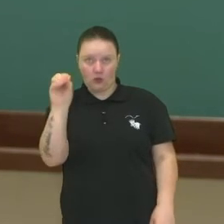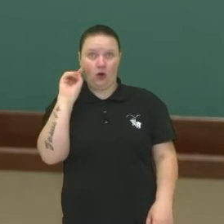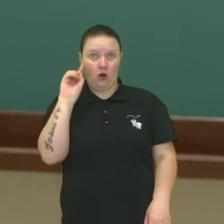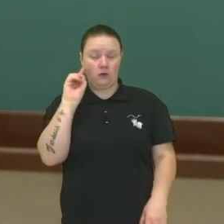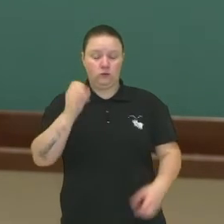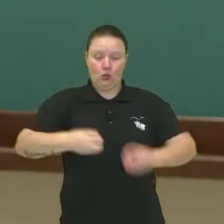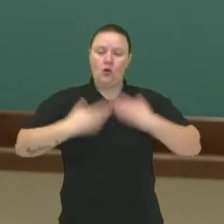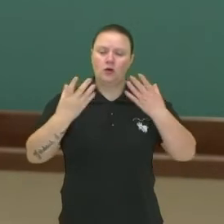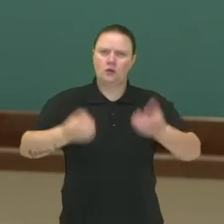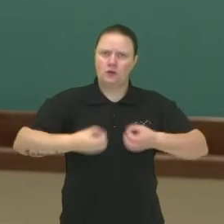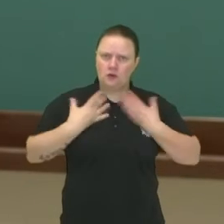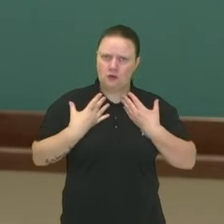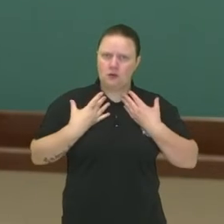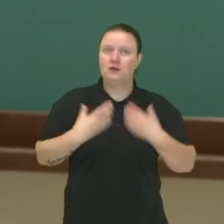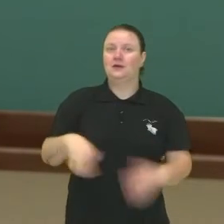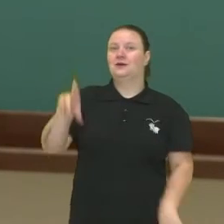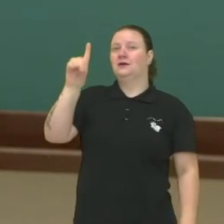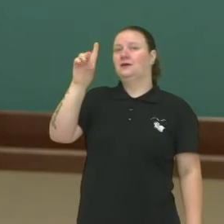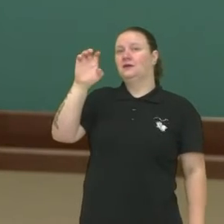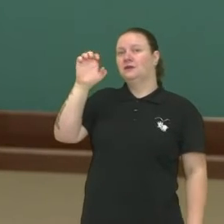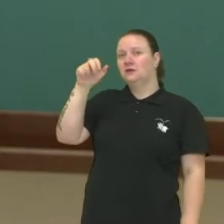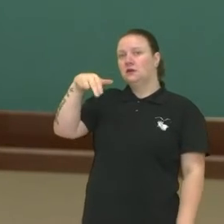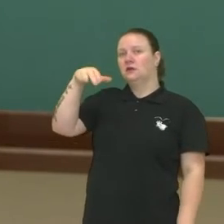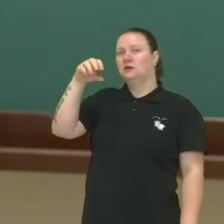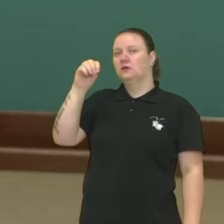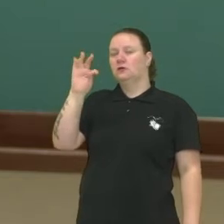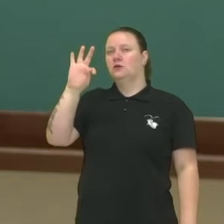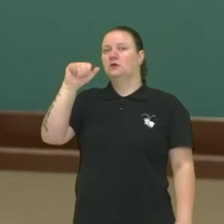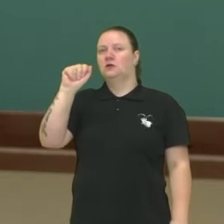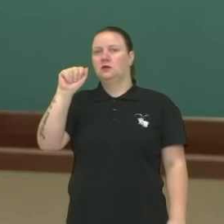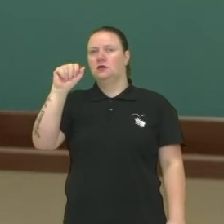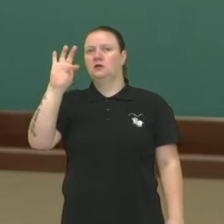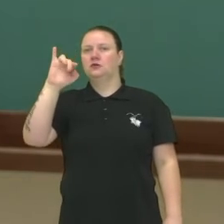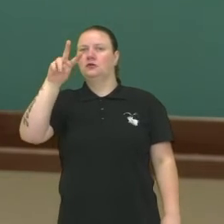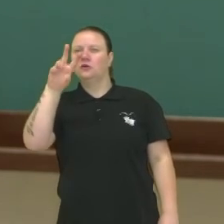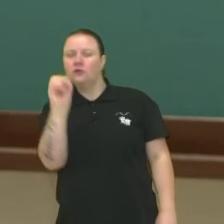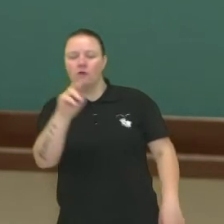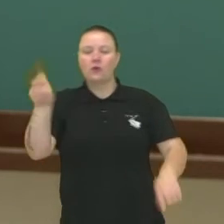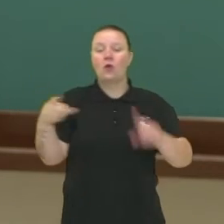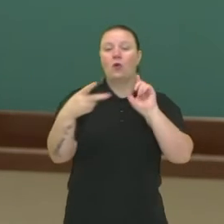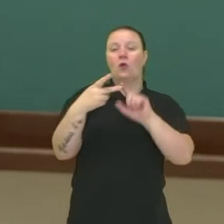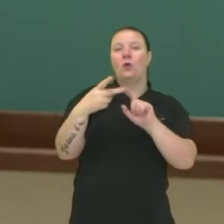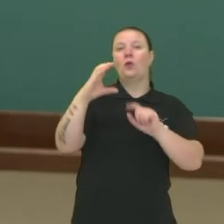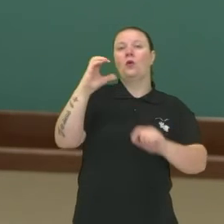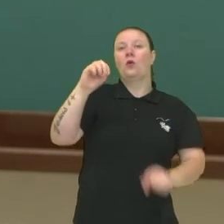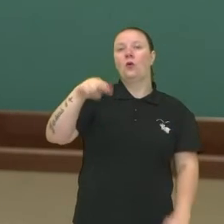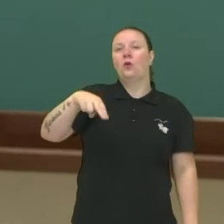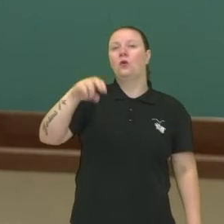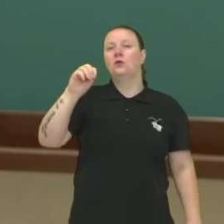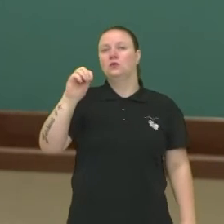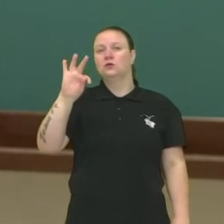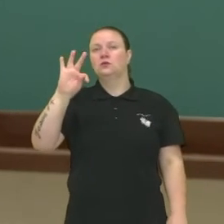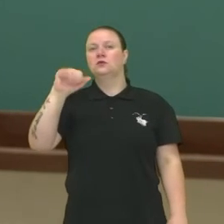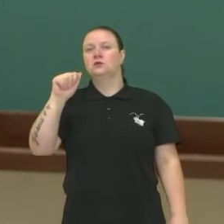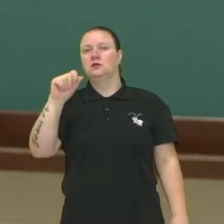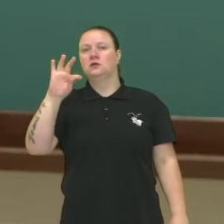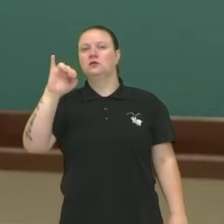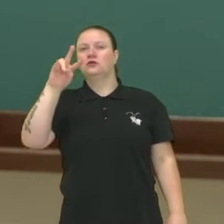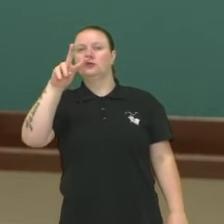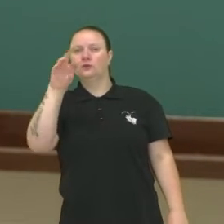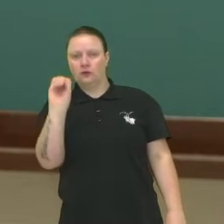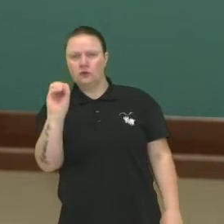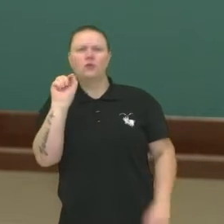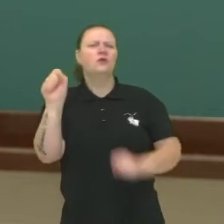estão em sentido denotativo ou conotativo? Você acha que elas estão no sentido literal ou no